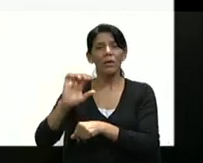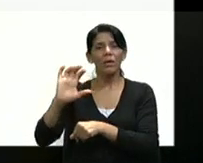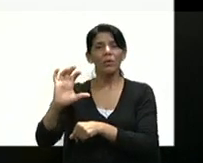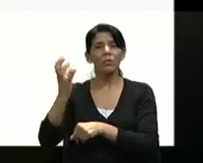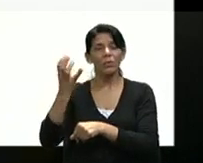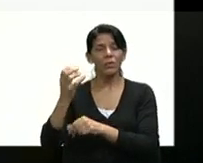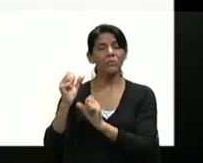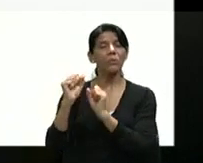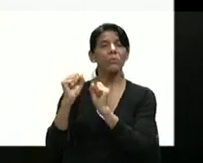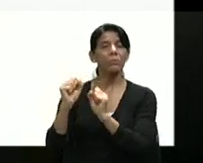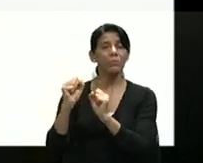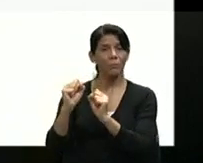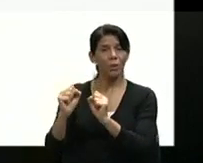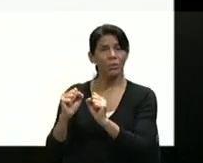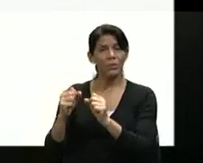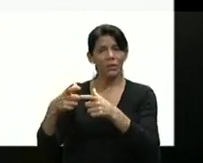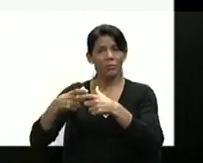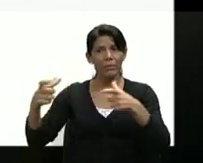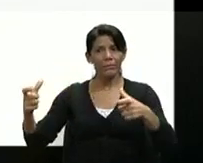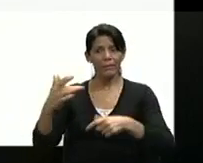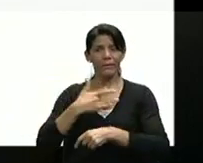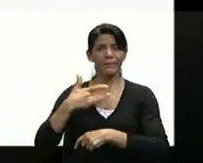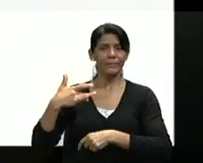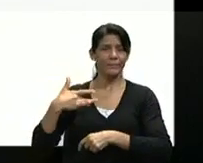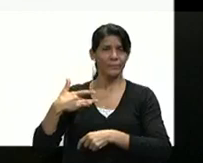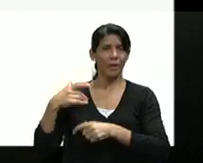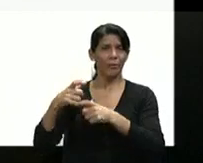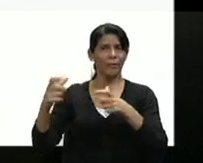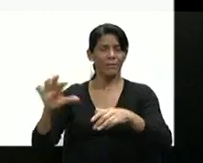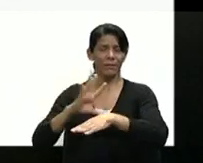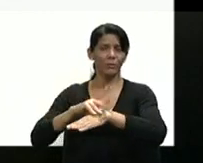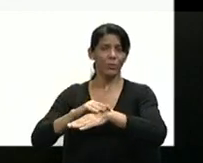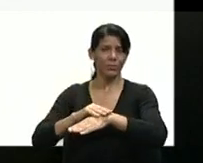que podem agravar a saúde da população.